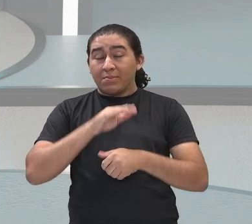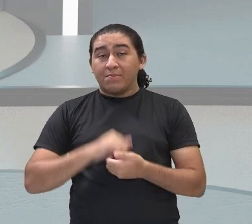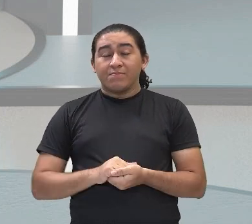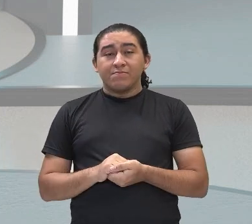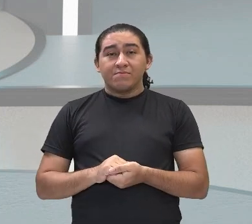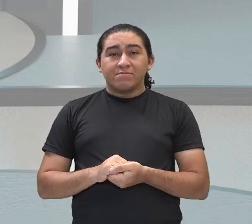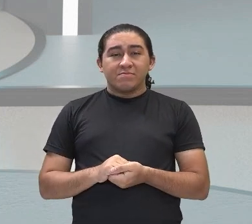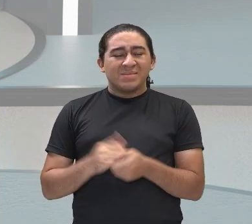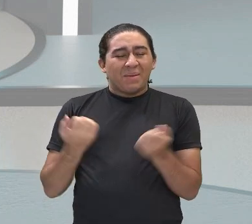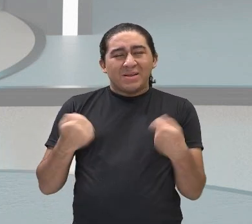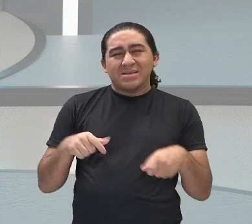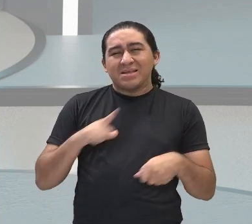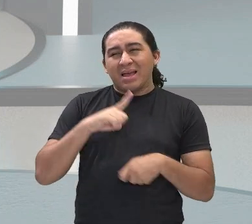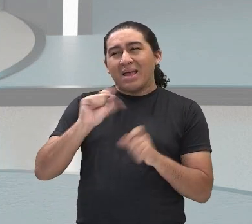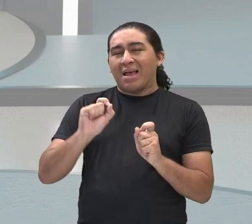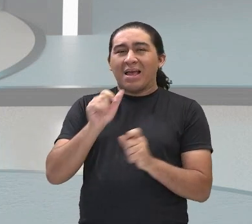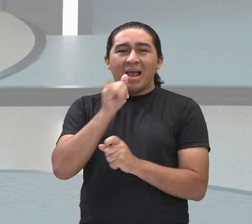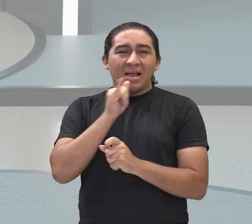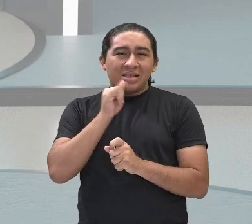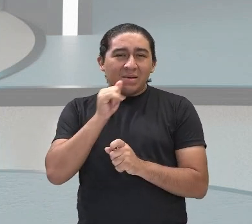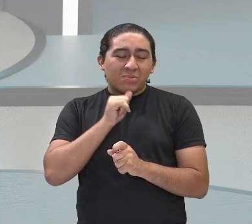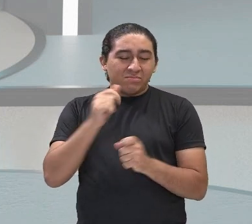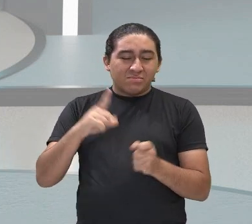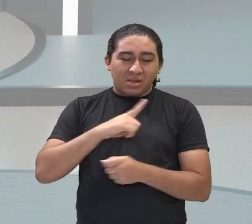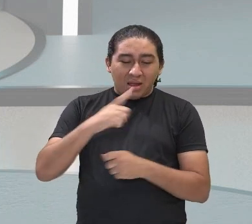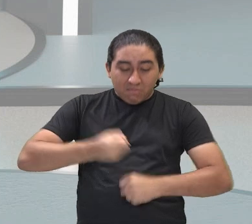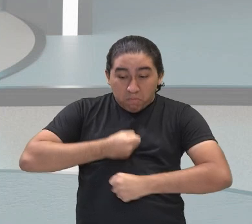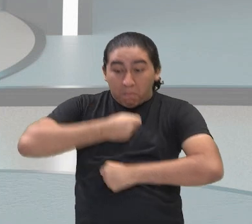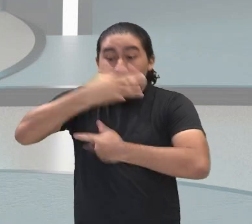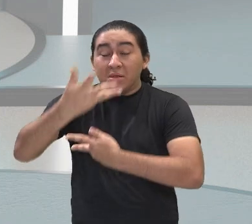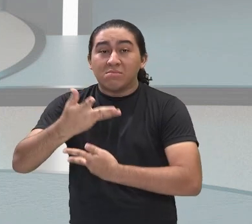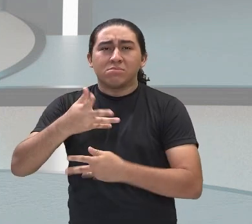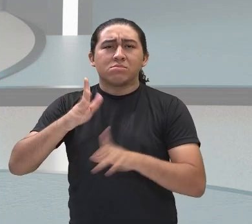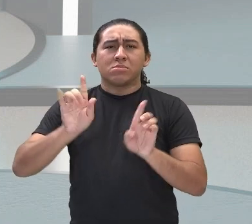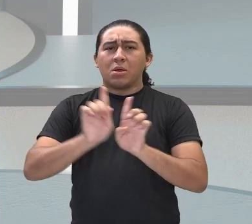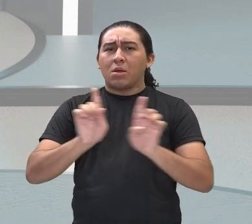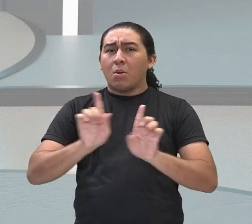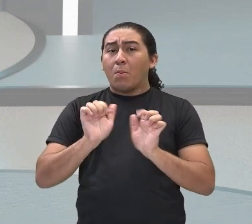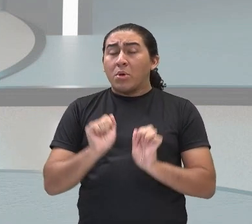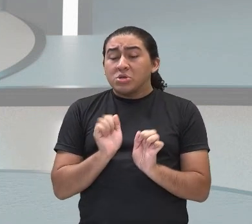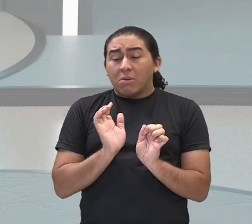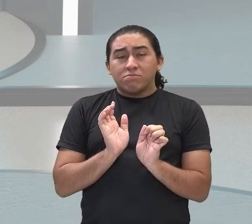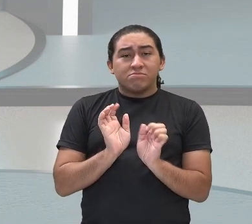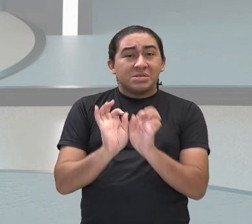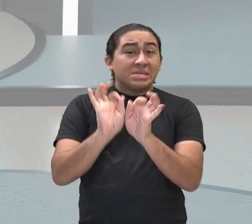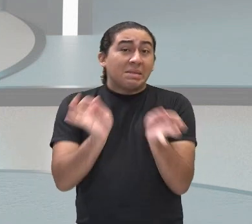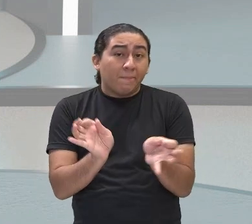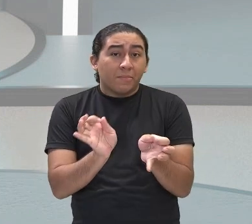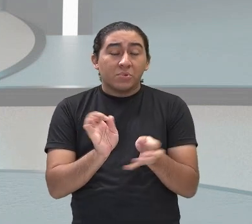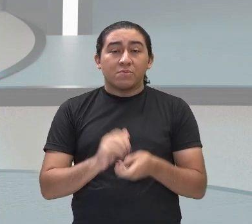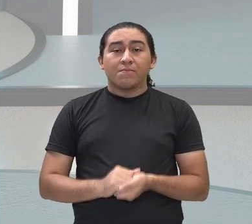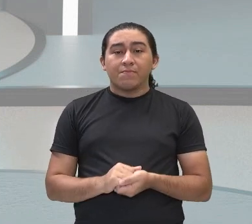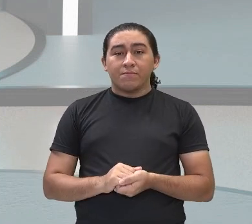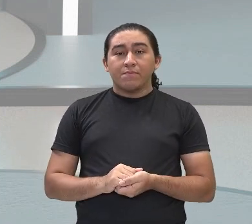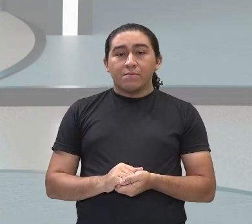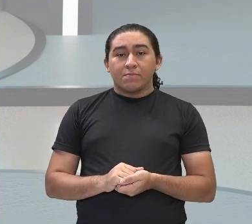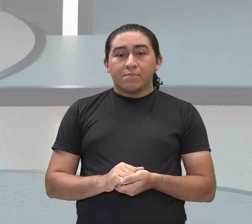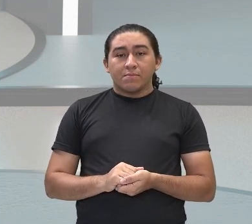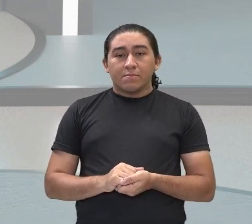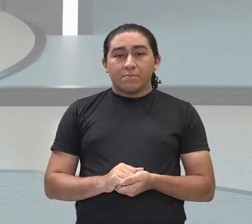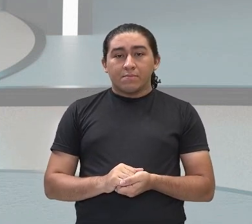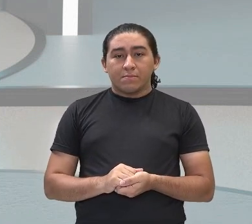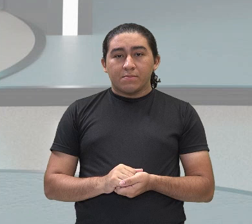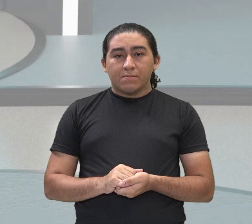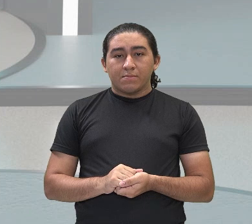ser tão expansivo assim. Esse movimento ele pode ser pequeno. Por exemplo, quando a gente entende essa